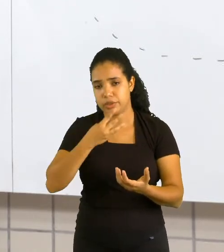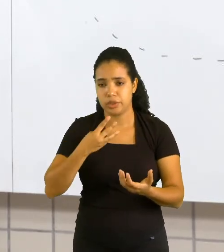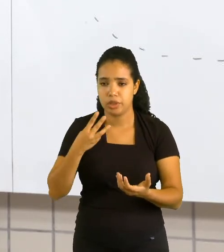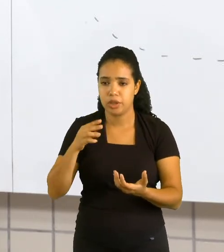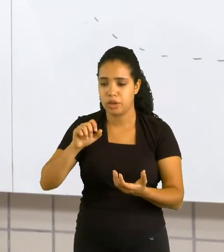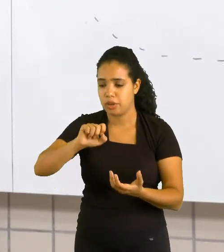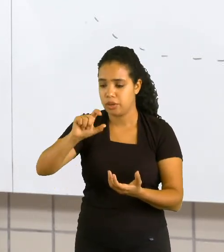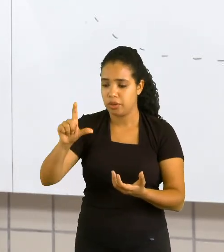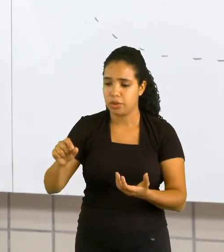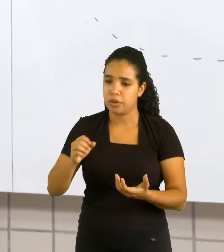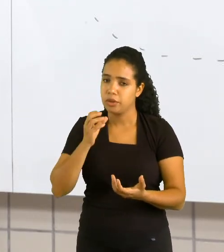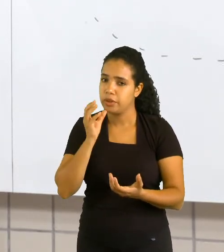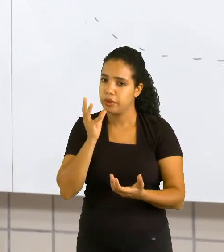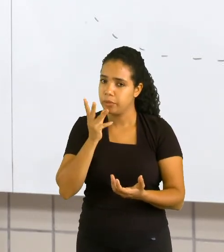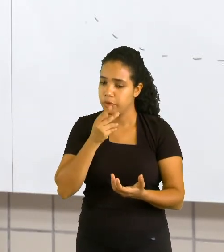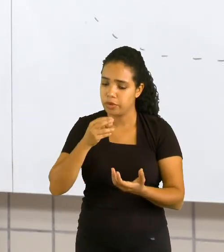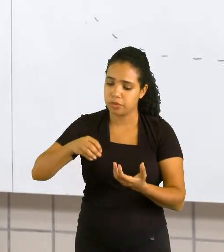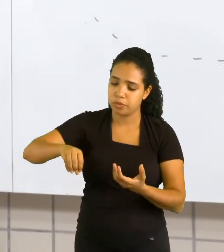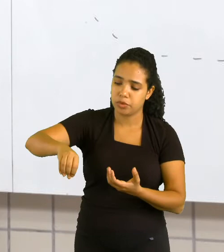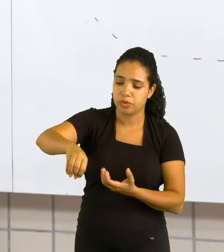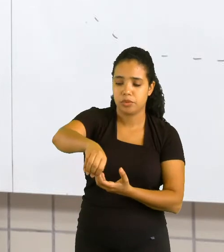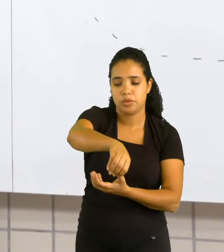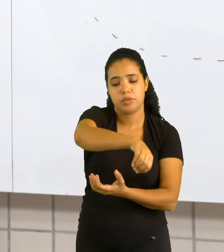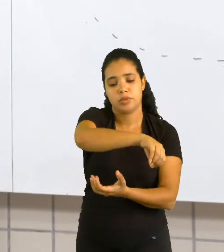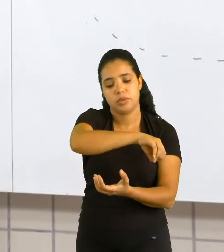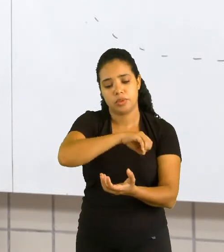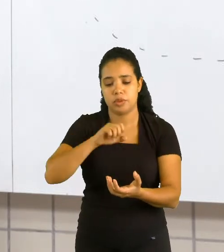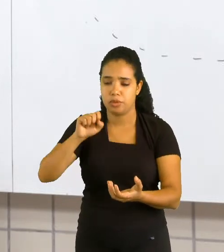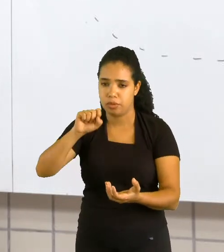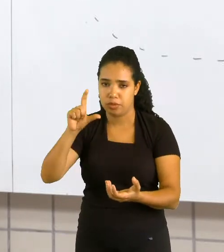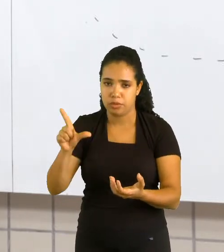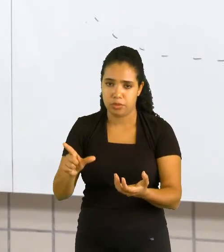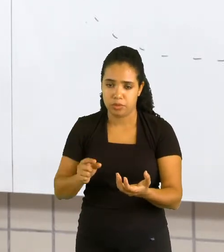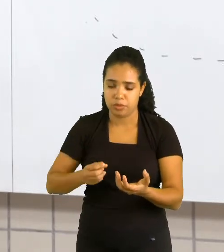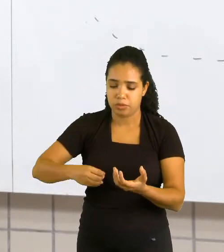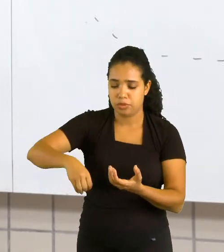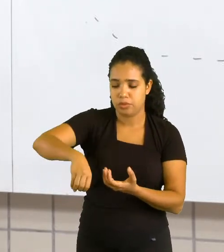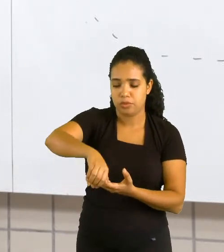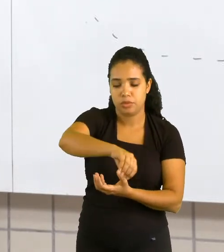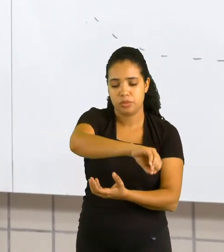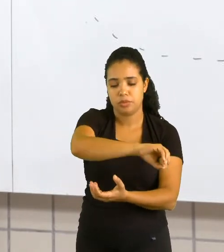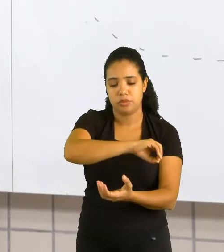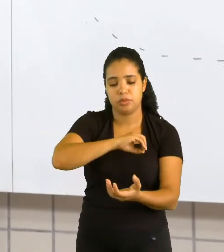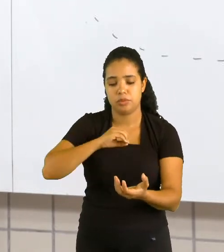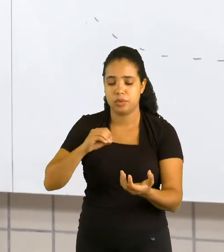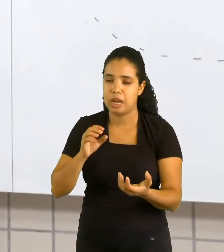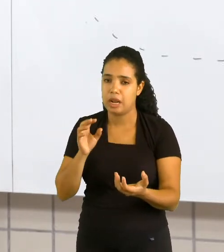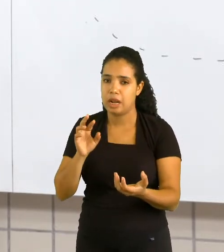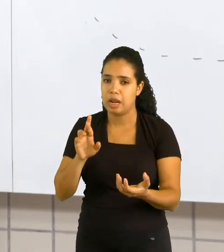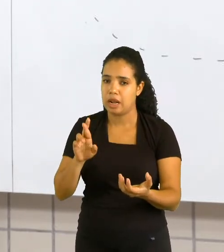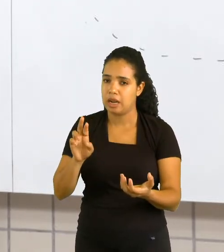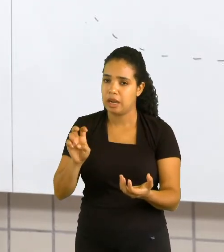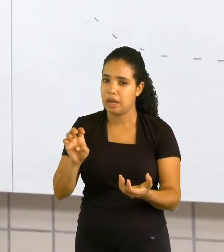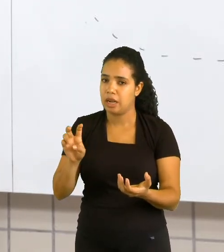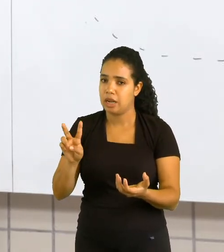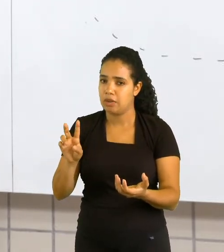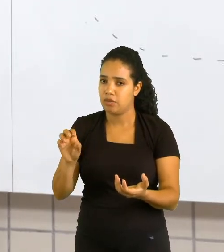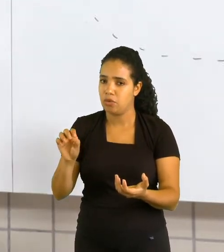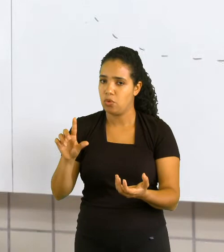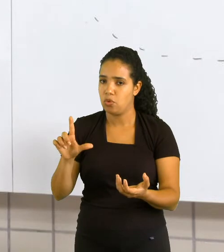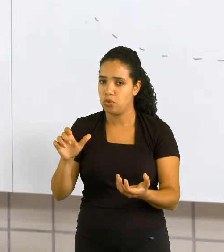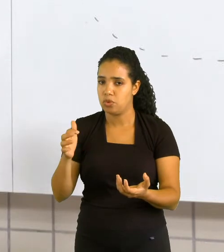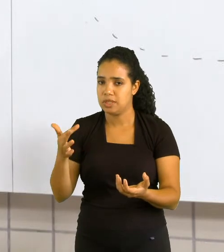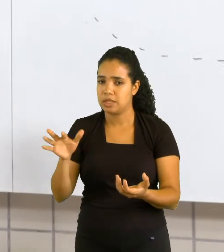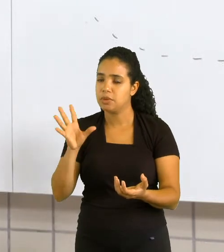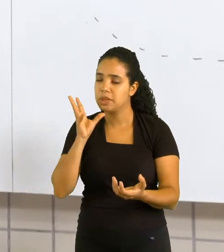fazer o movimento de rotação. Então, o movimento de rotação e de revolução demoram o mesmo tempo.